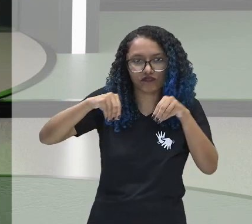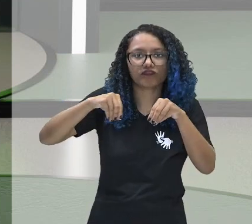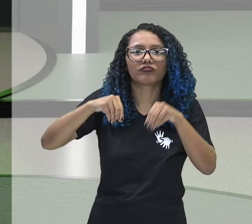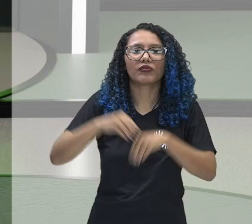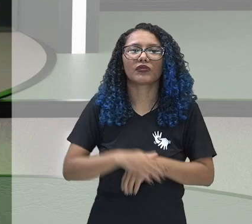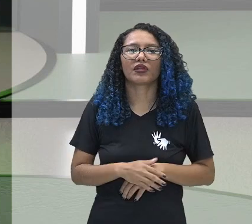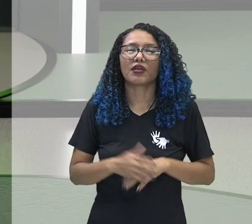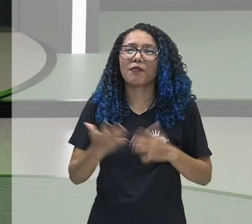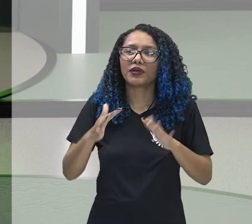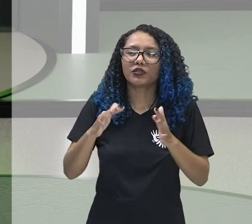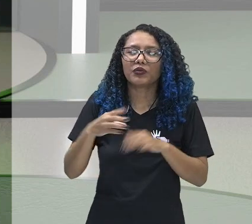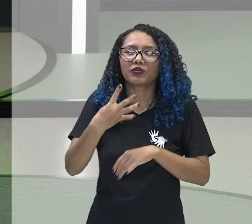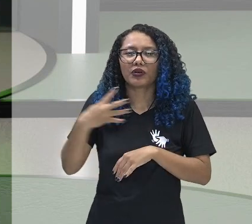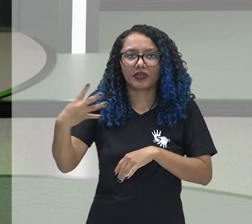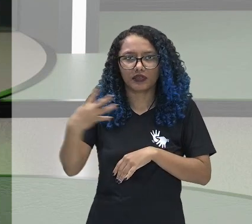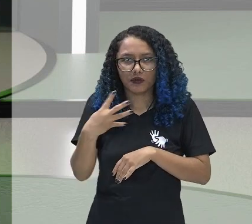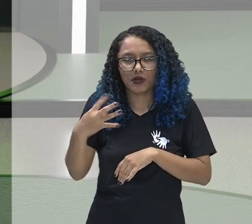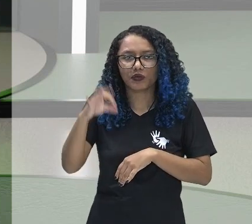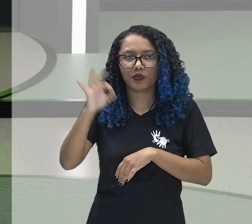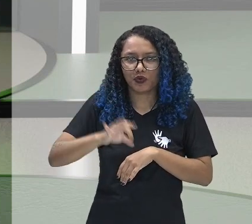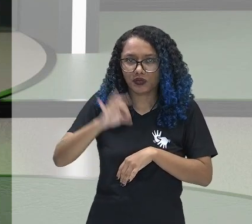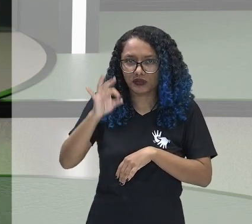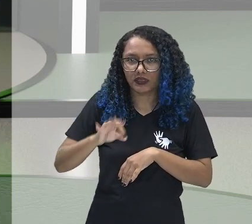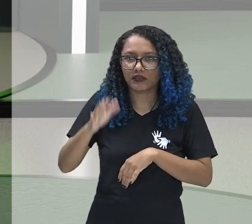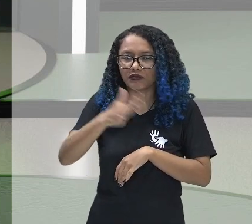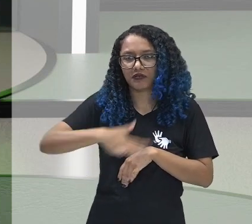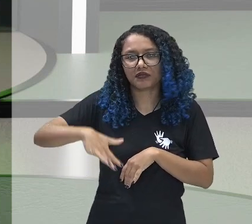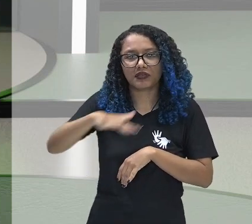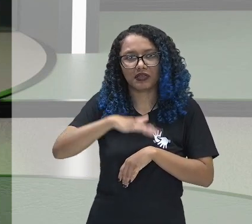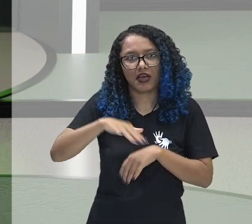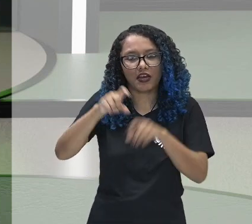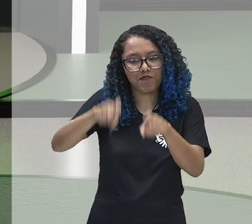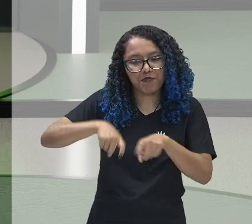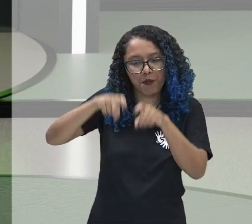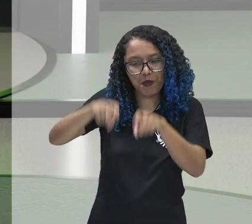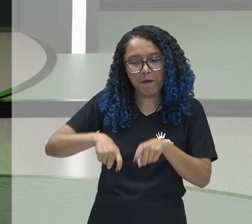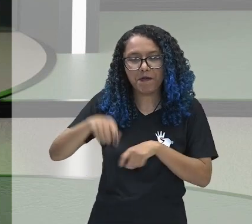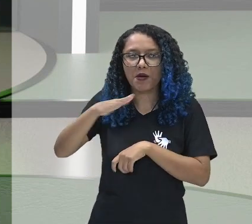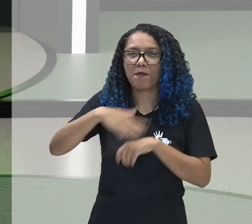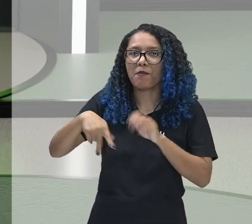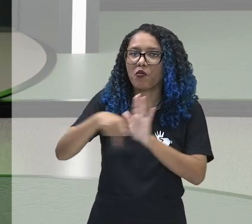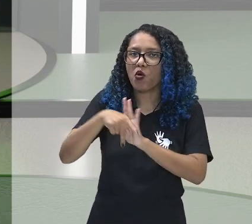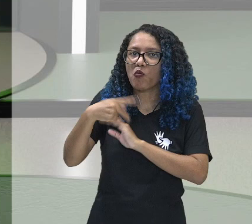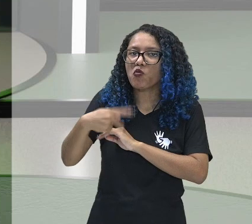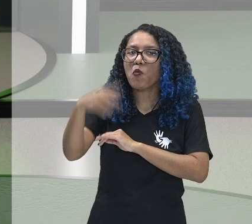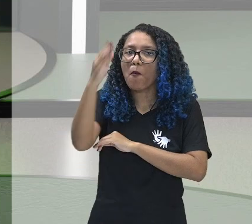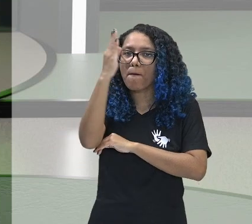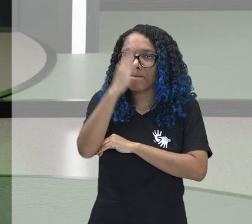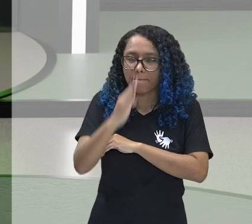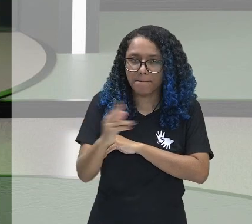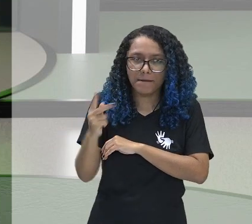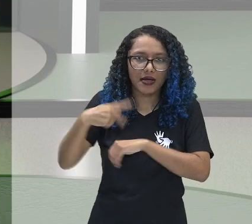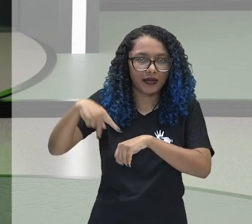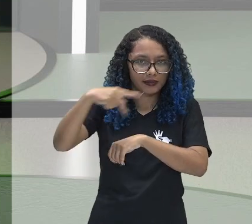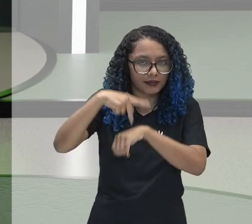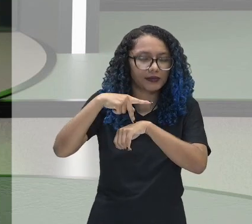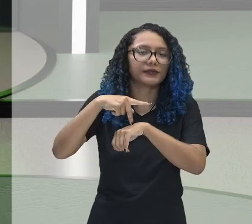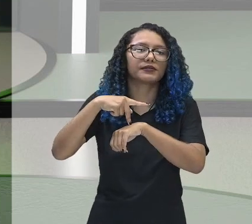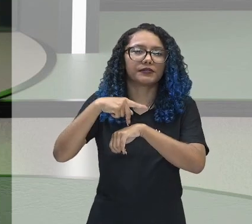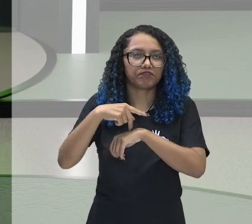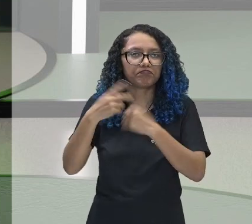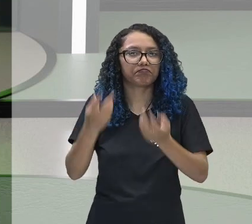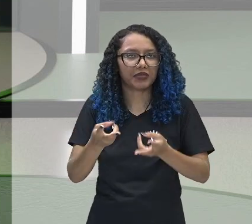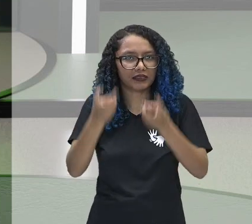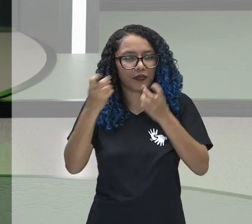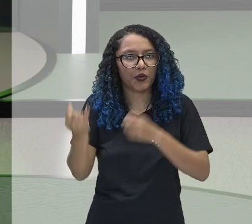de 44% da área total cultivada no país. Olha a importância aí dos